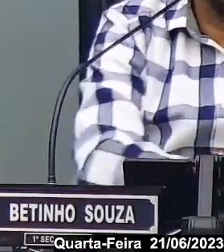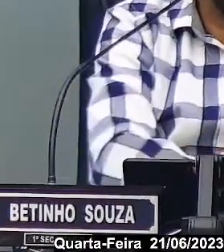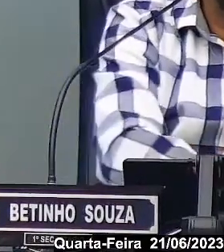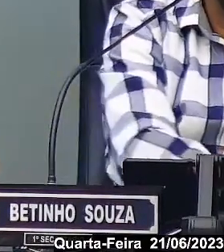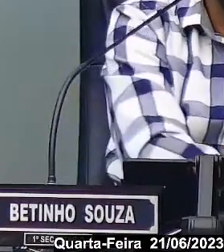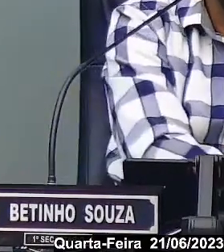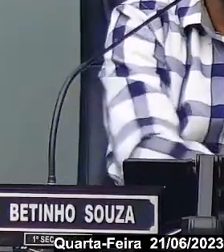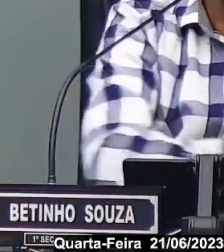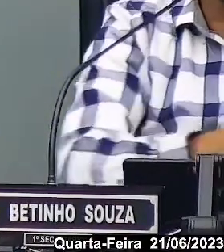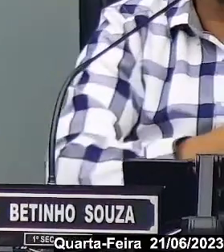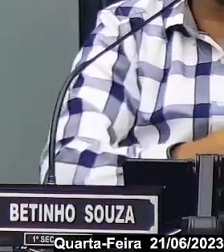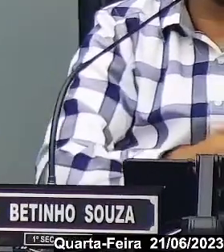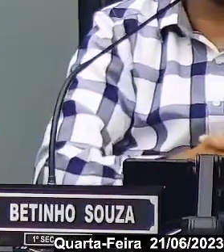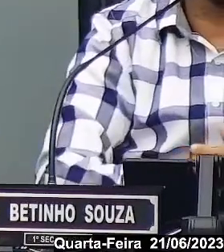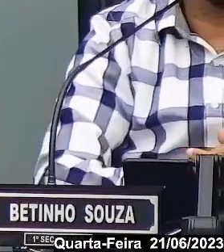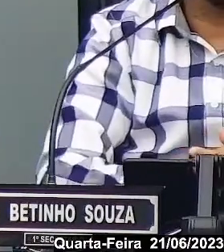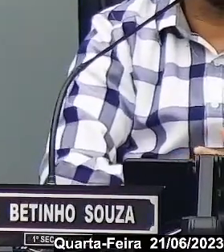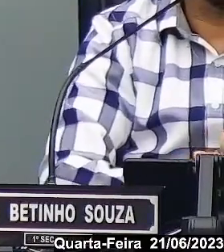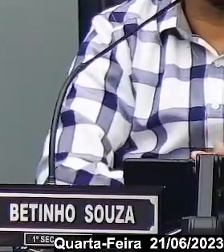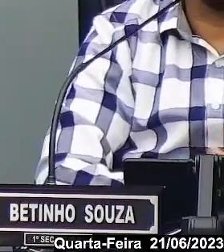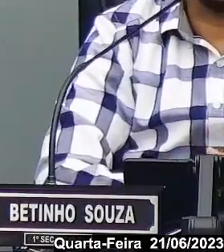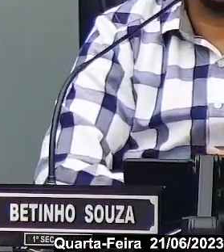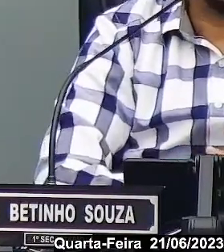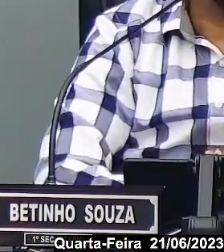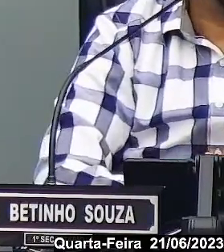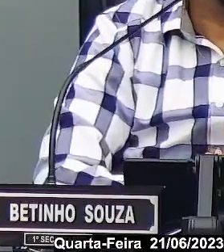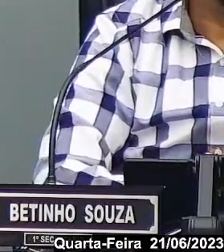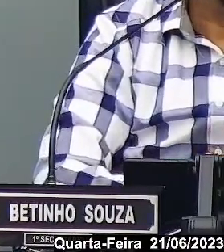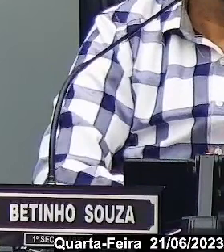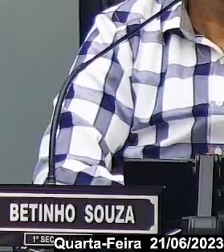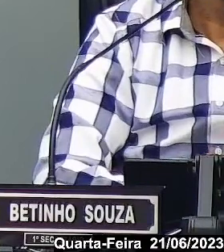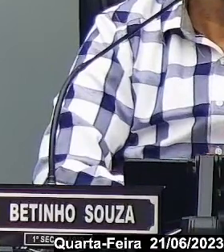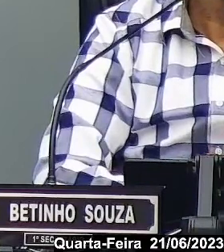não foi eu, só estou lembrando. Próximo inscrito.